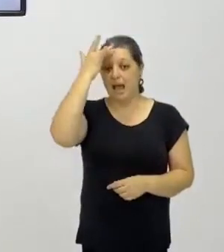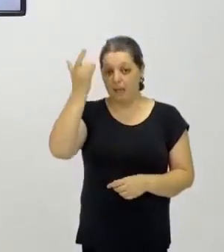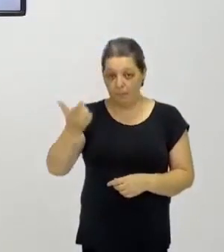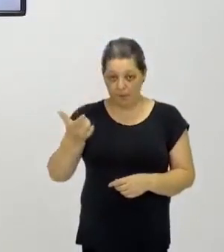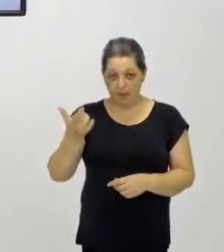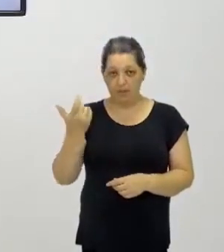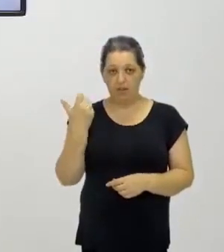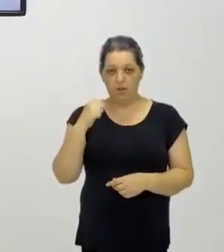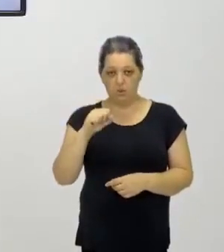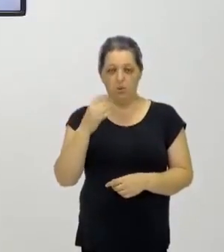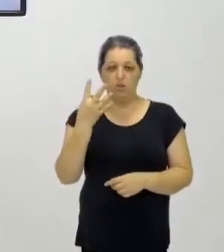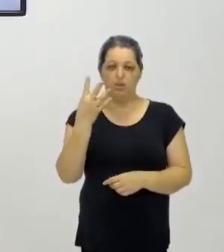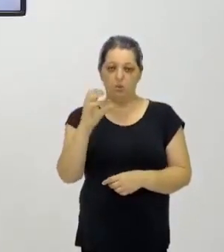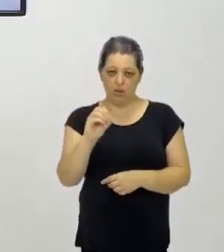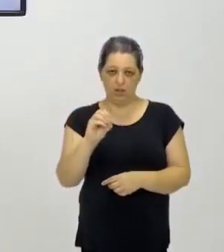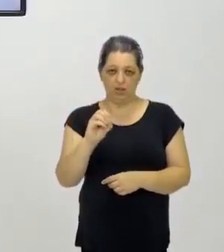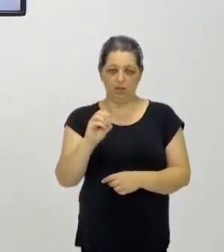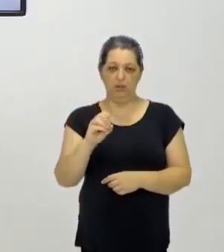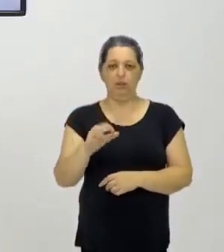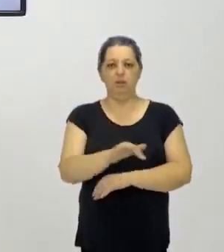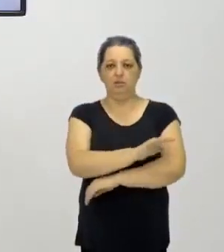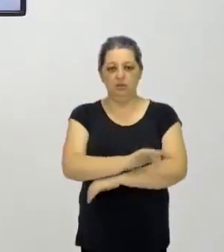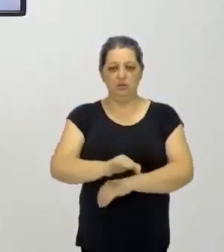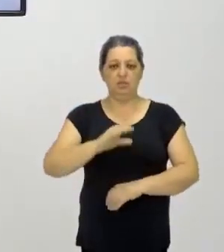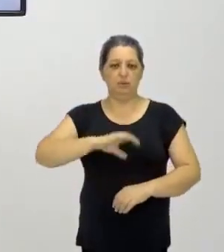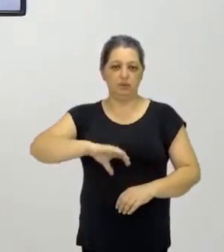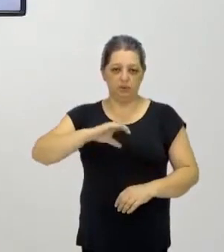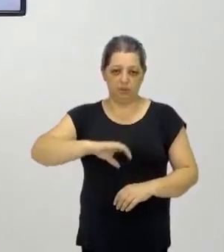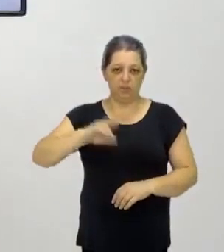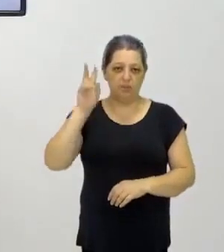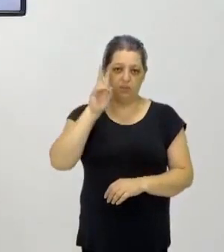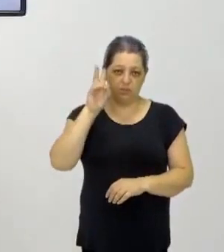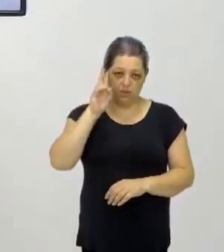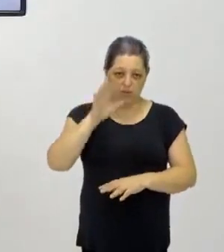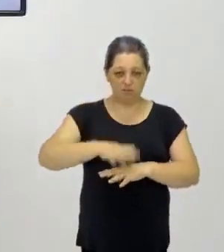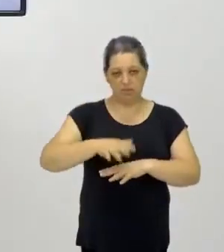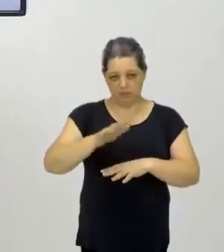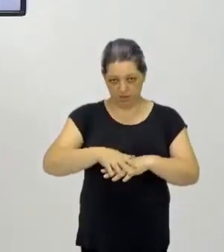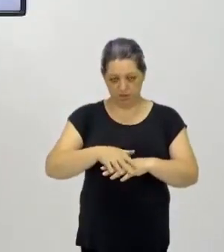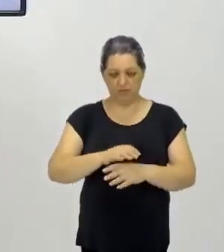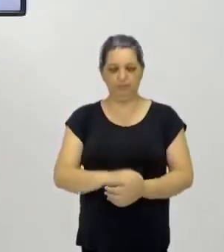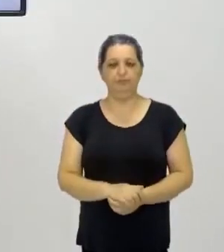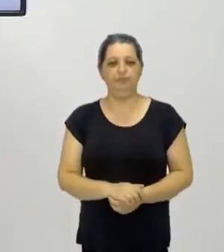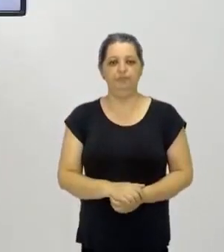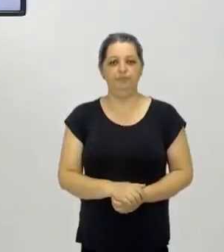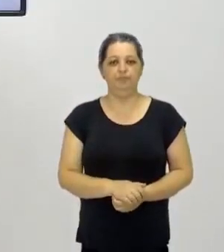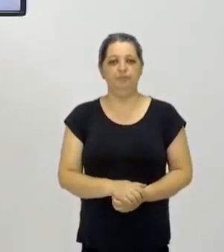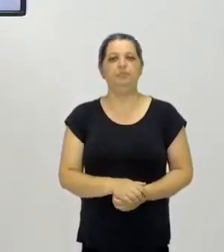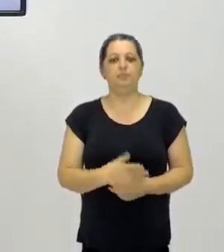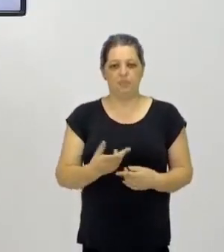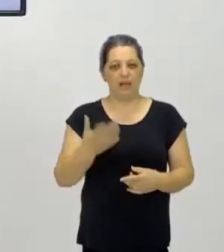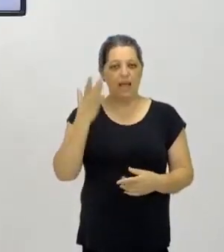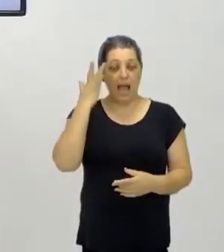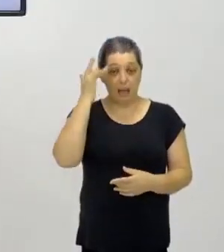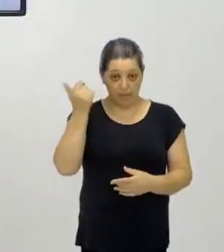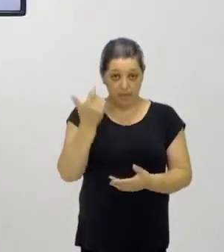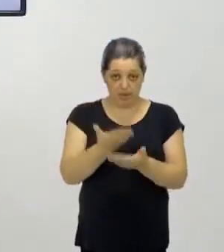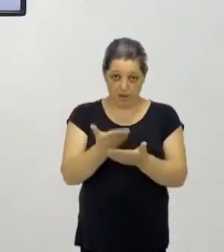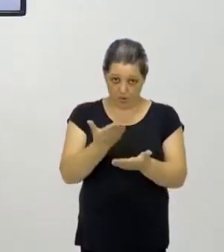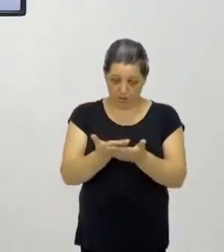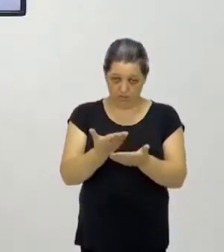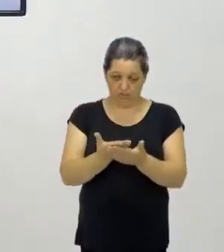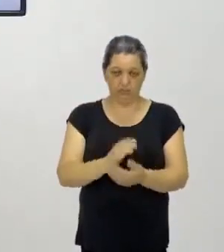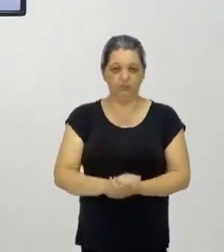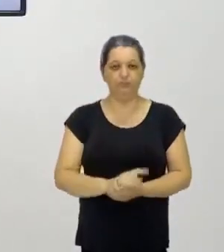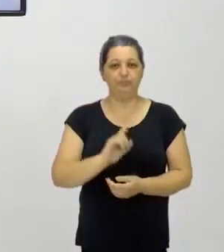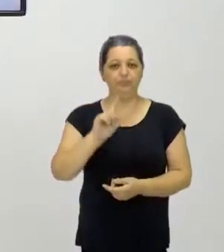das 8h40, a gente vai ter lá Física, Português, História e Matemática. Essa é a bateria de aulas de amanhã. Na sequência